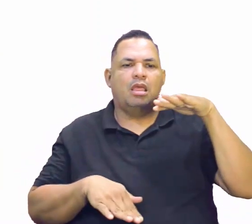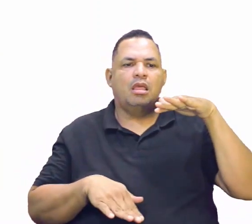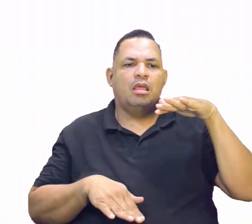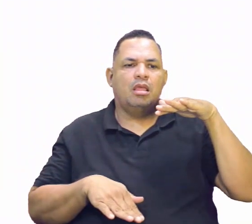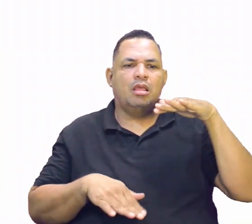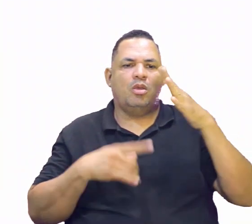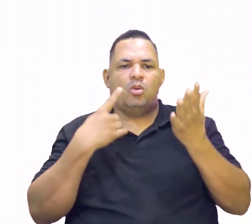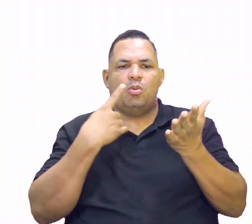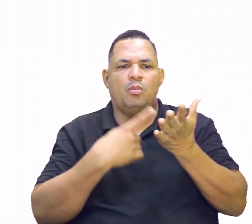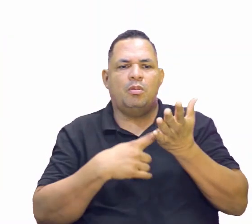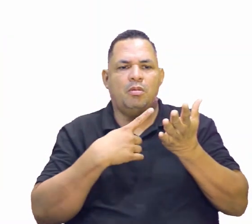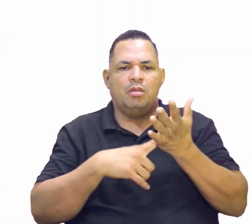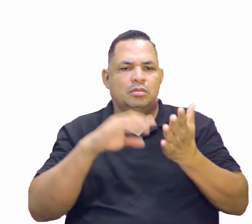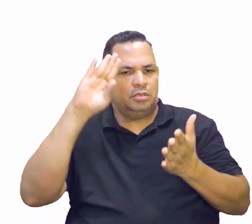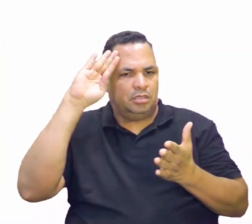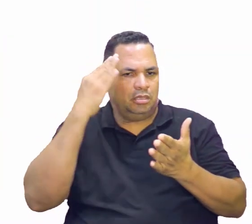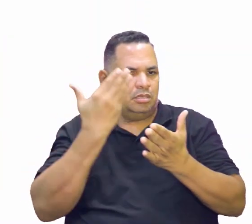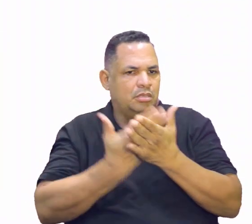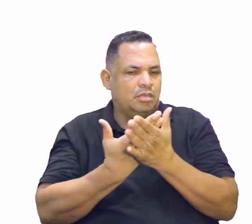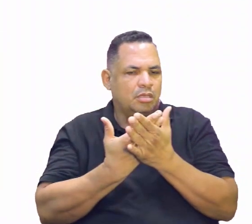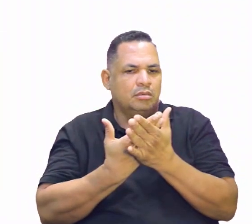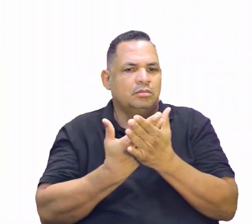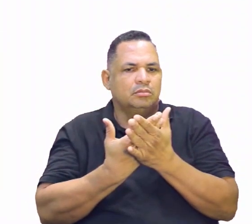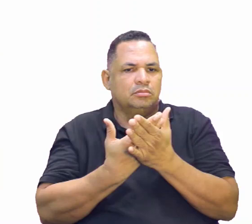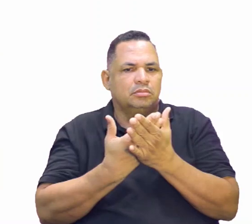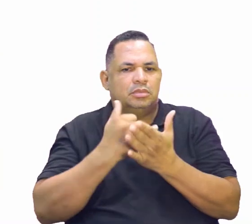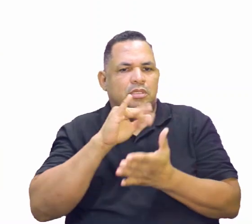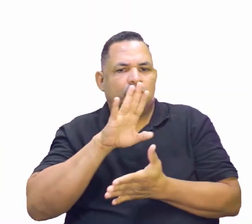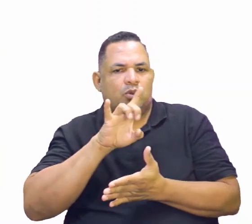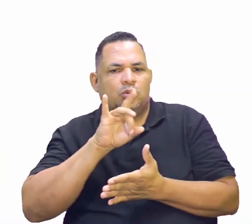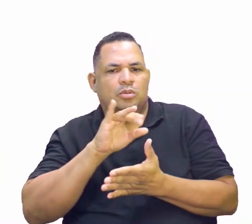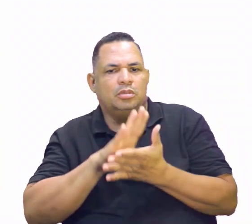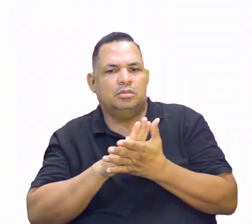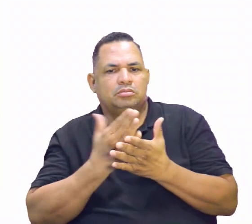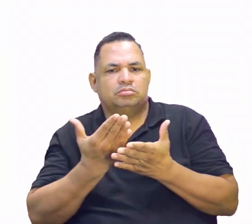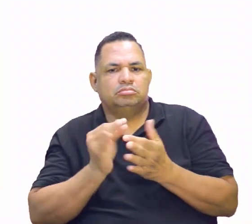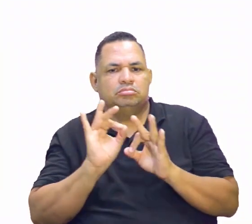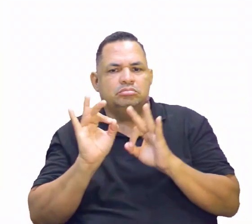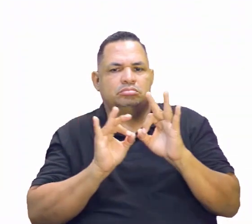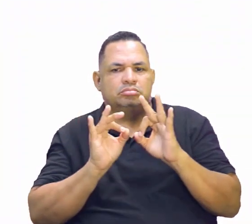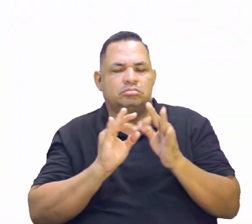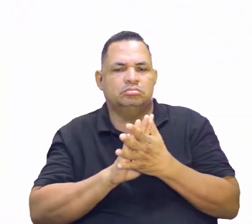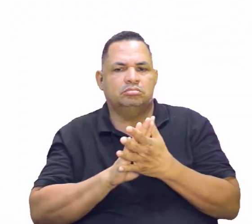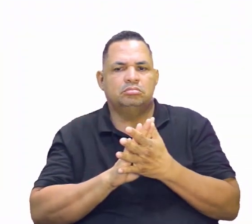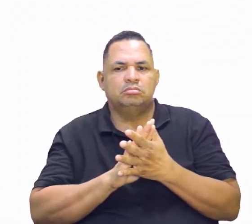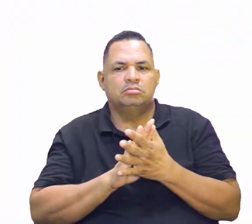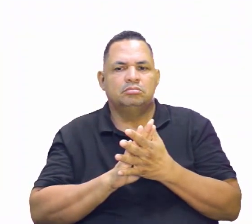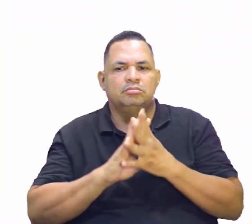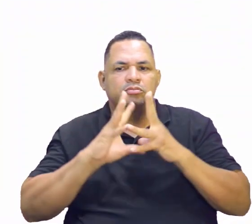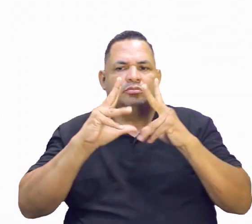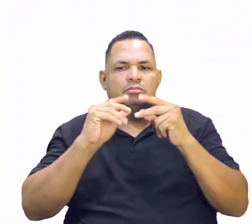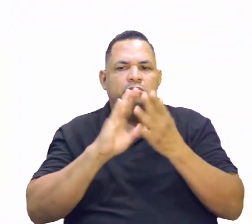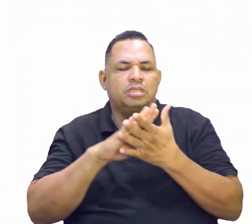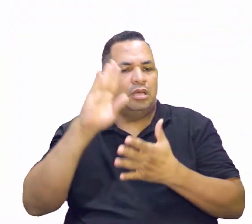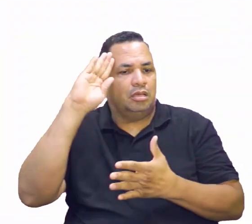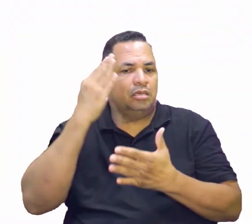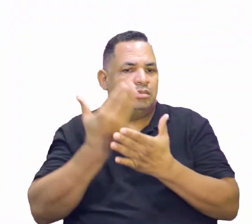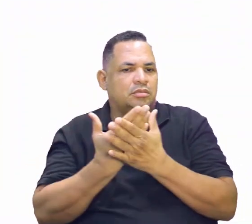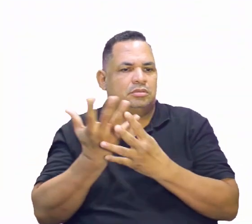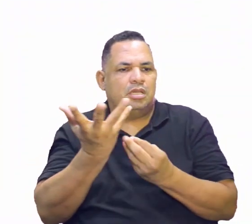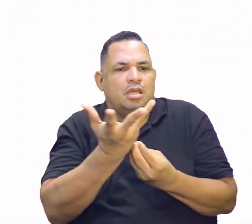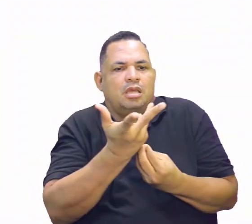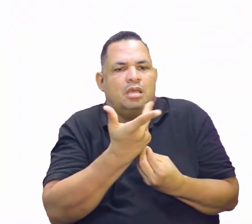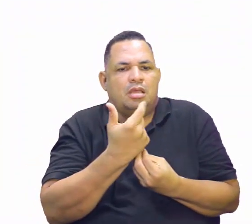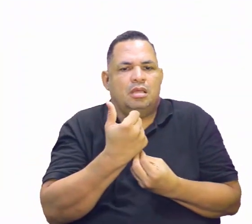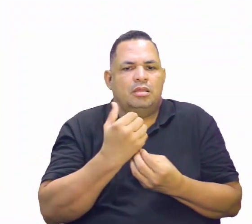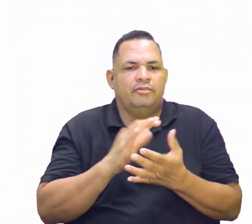ao combinar o pessimismo irônico e ingenuidade radical, total ceticismo na